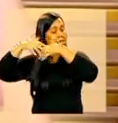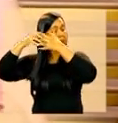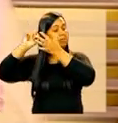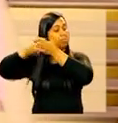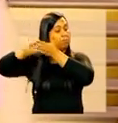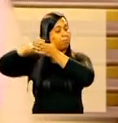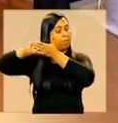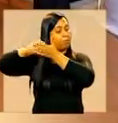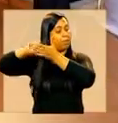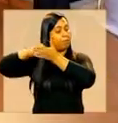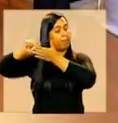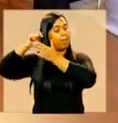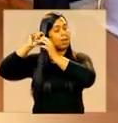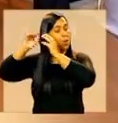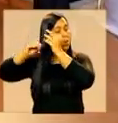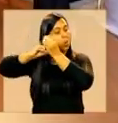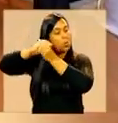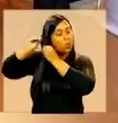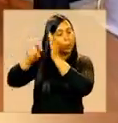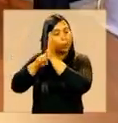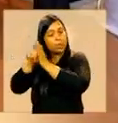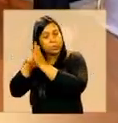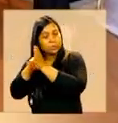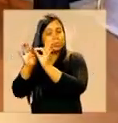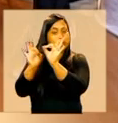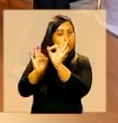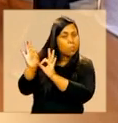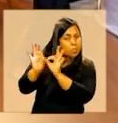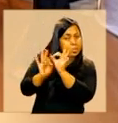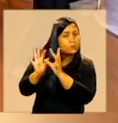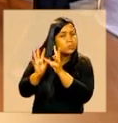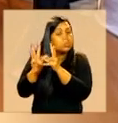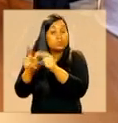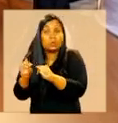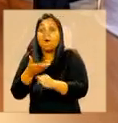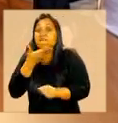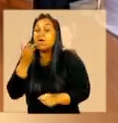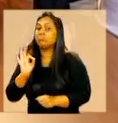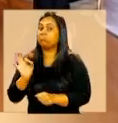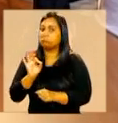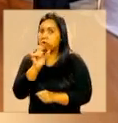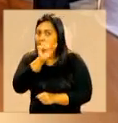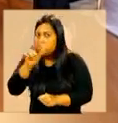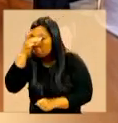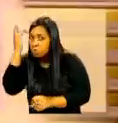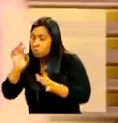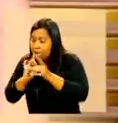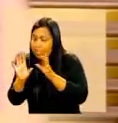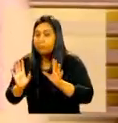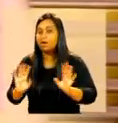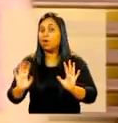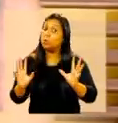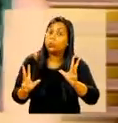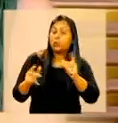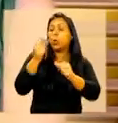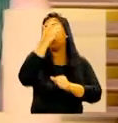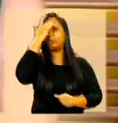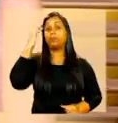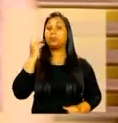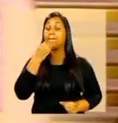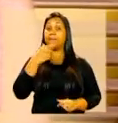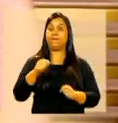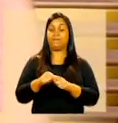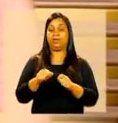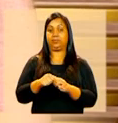demanda tempo, né? Organização, pesquisa, né? Não é fácil, não é para qualquer um, tá? Não é todo mundo que se sai